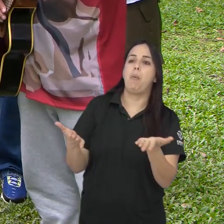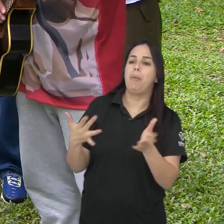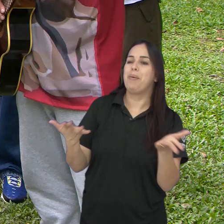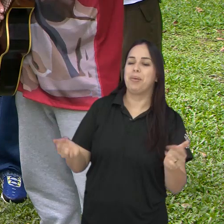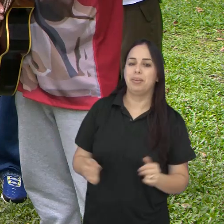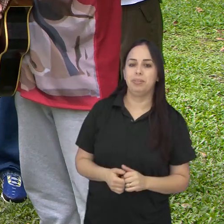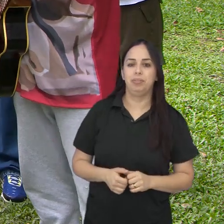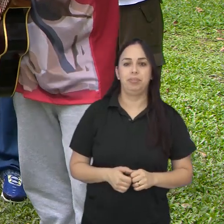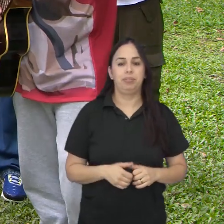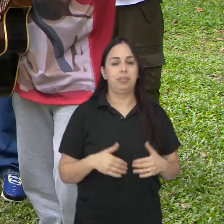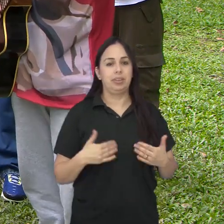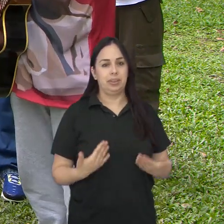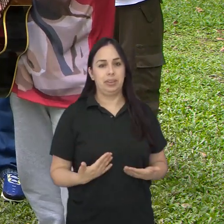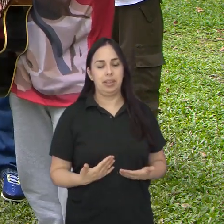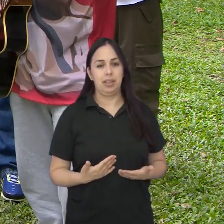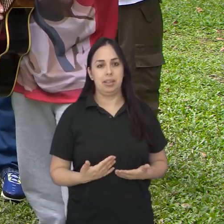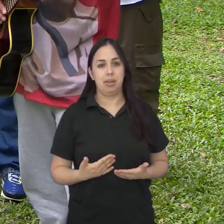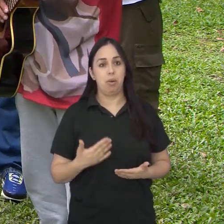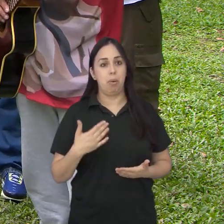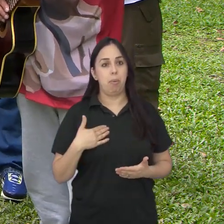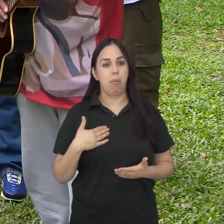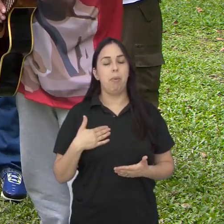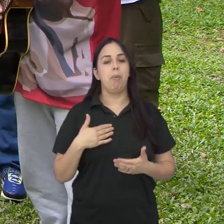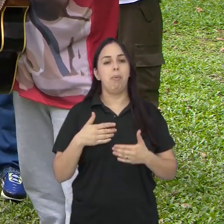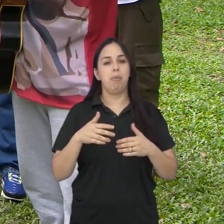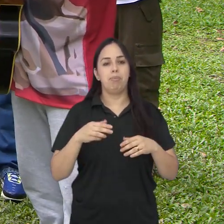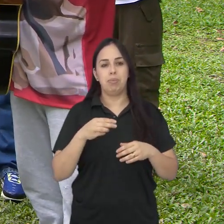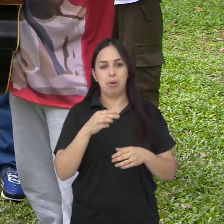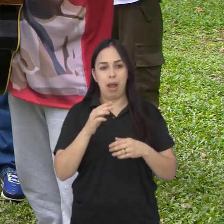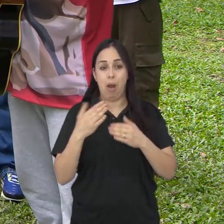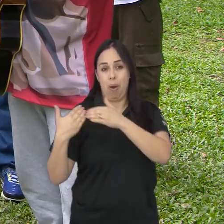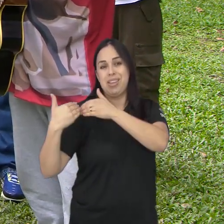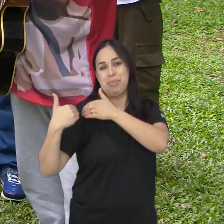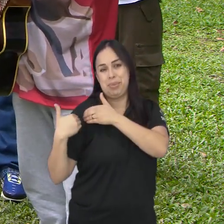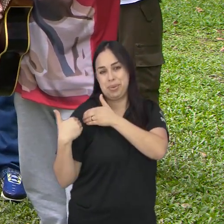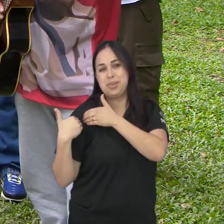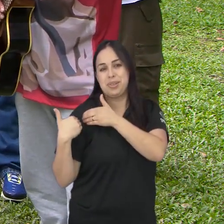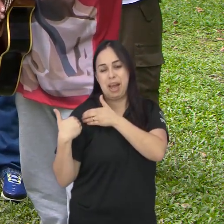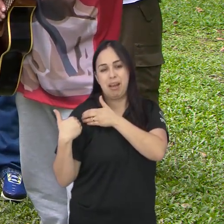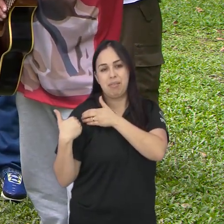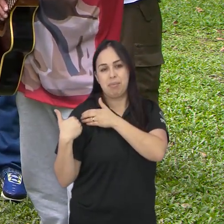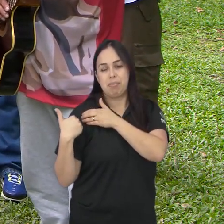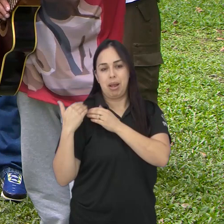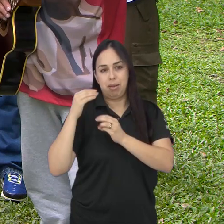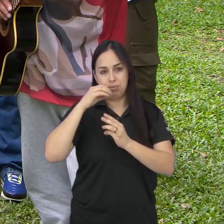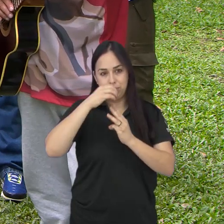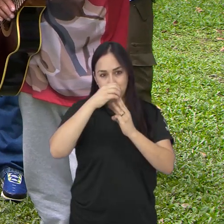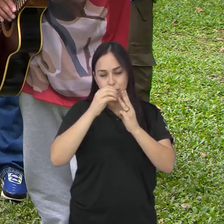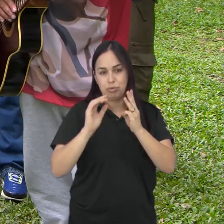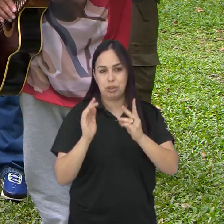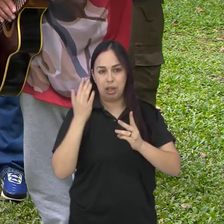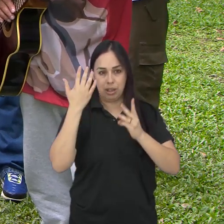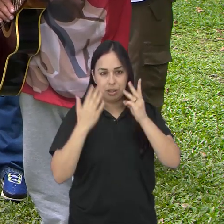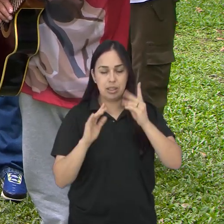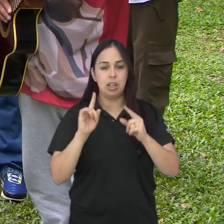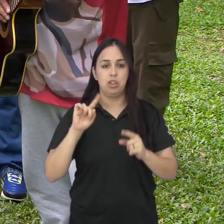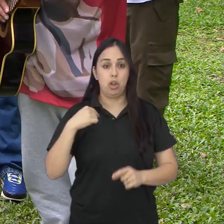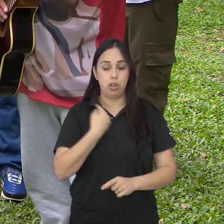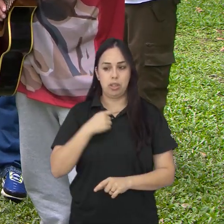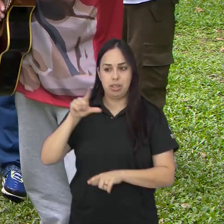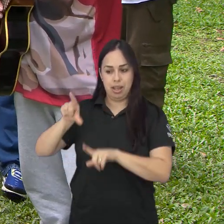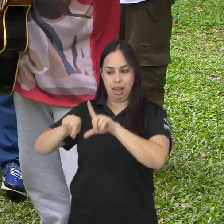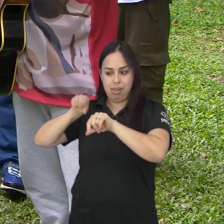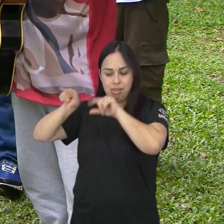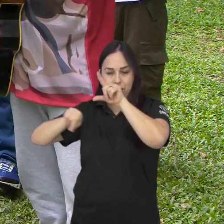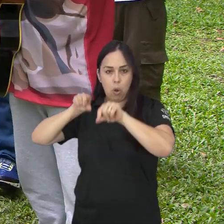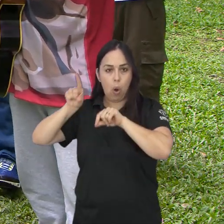na Folia de Reis? Então, o mestre é o que puxa realmente, né, o responsável pela Folia de Reis. A gente que define as